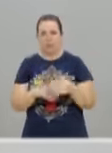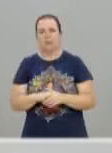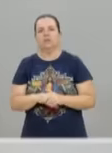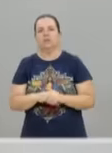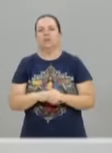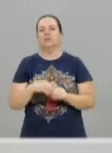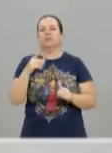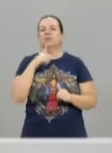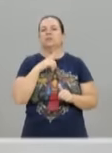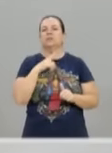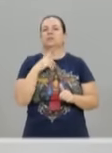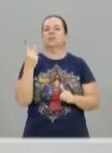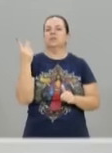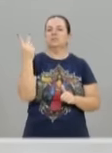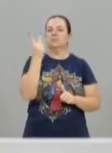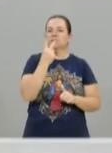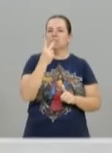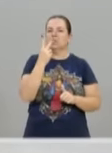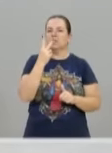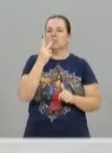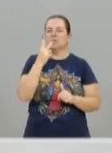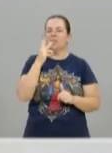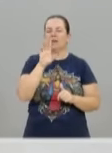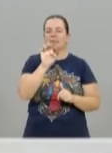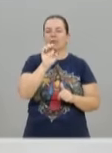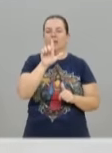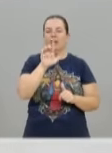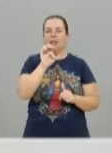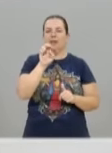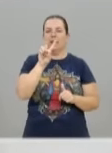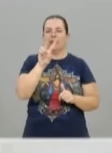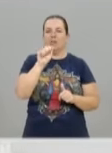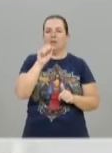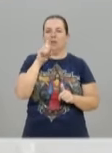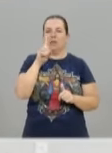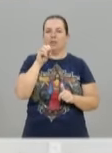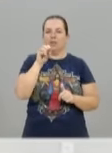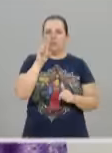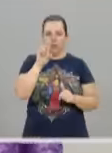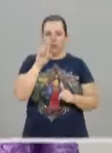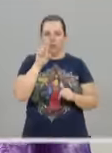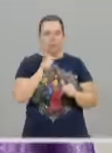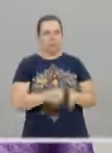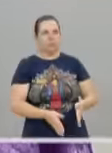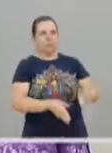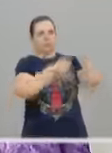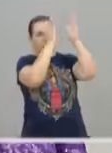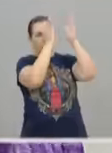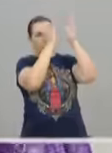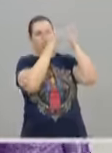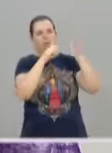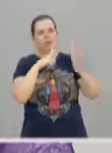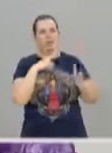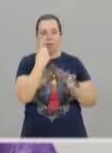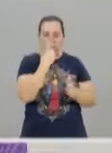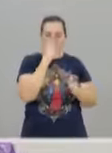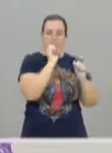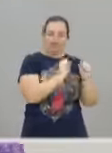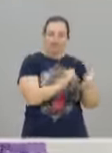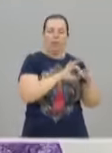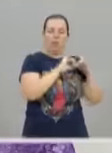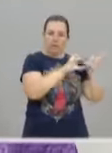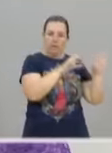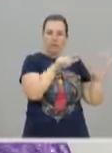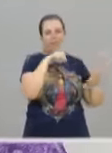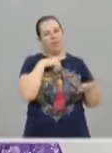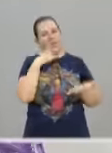elevadores um marcando Quem foi comigo viu que é dos judeus e um que a gente pode apertar no tempo de Jesus